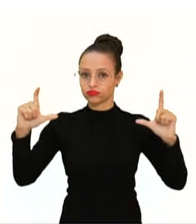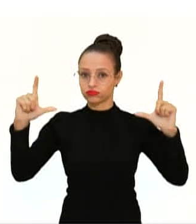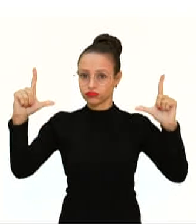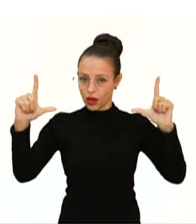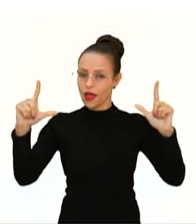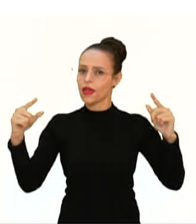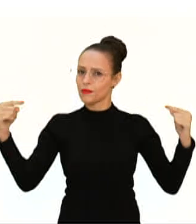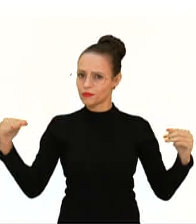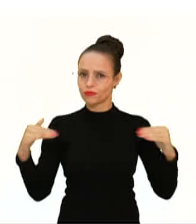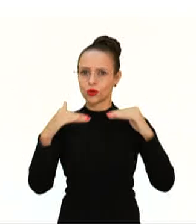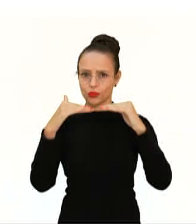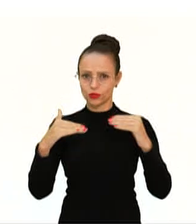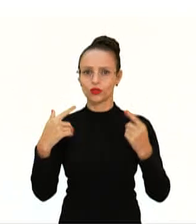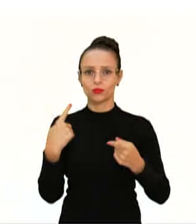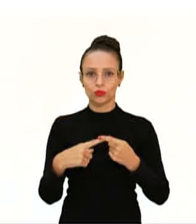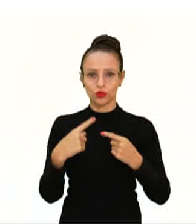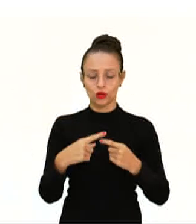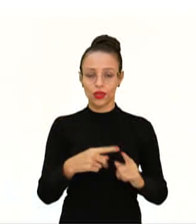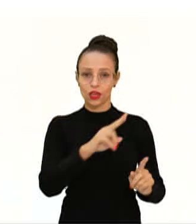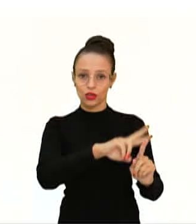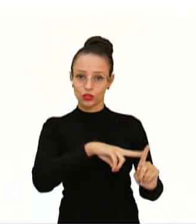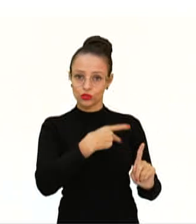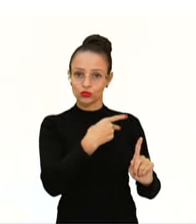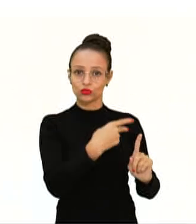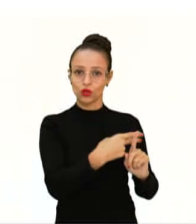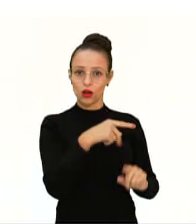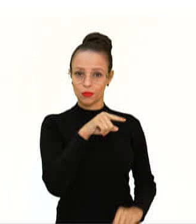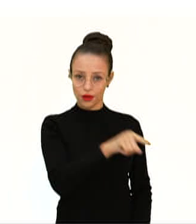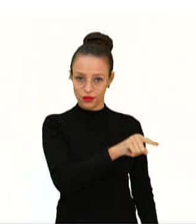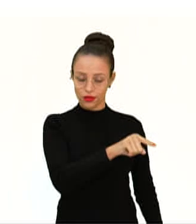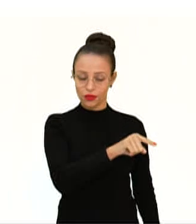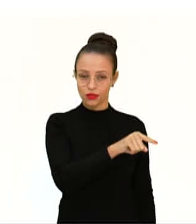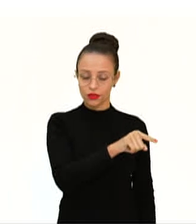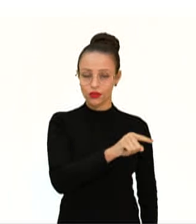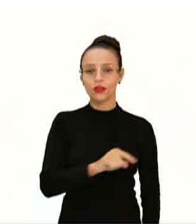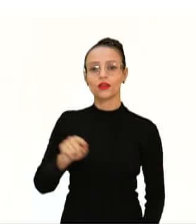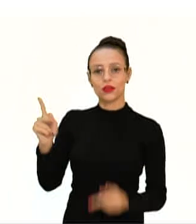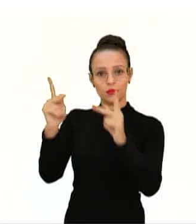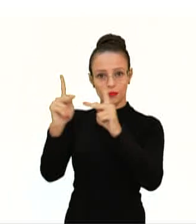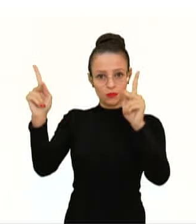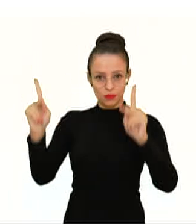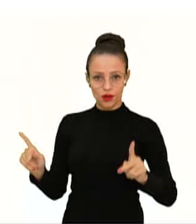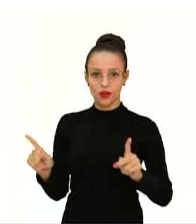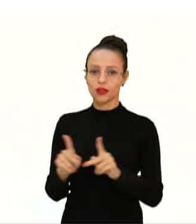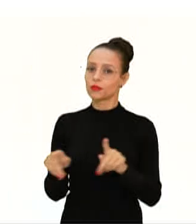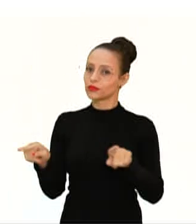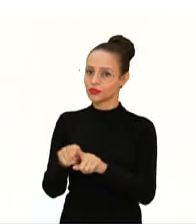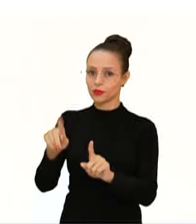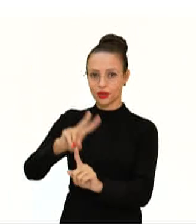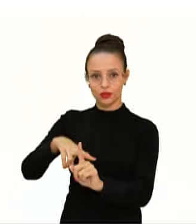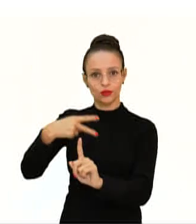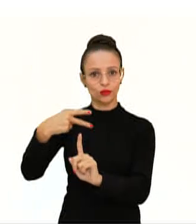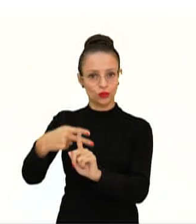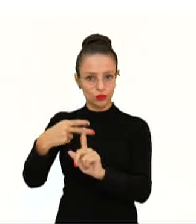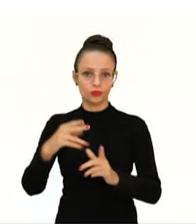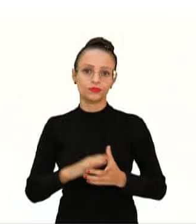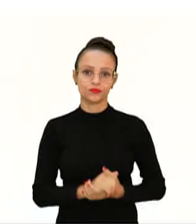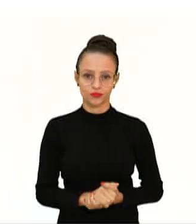ok? Pois ao dobrarmos a medida do lado do quadrado, o seu perímetro também